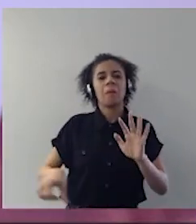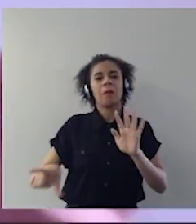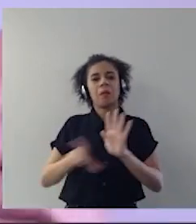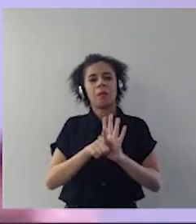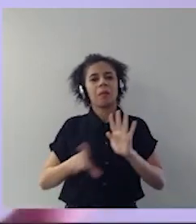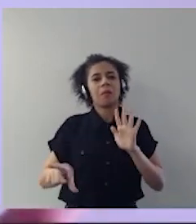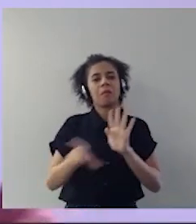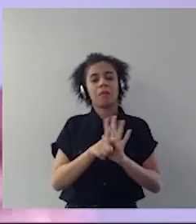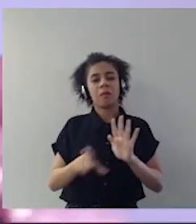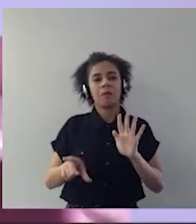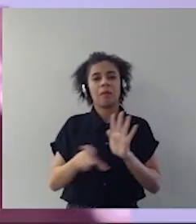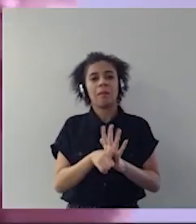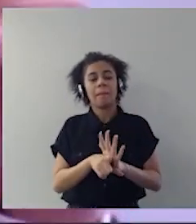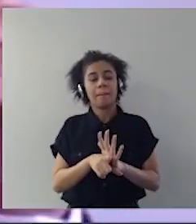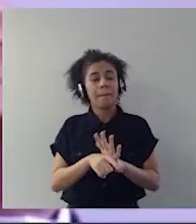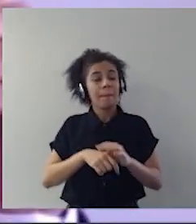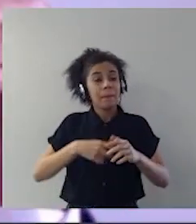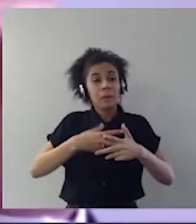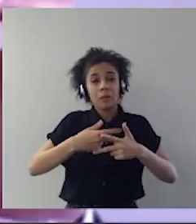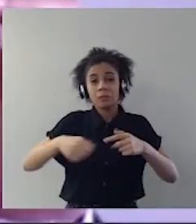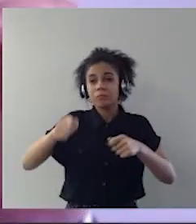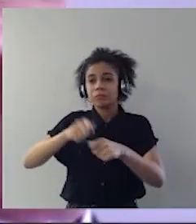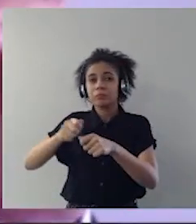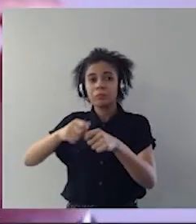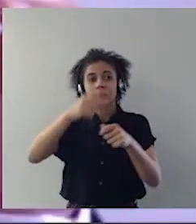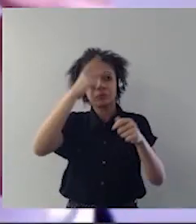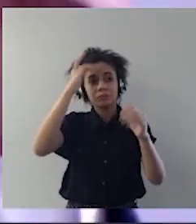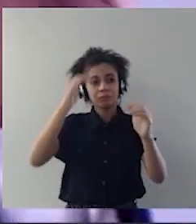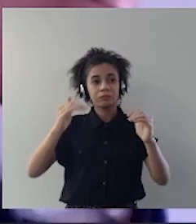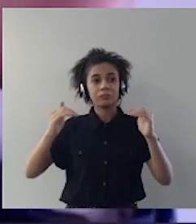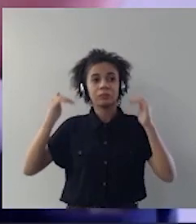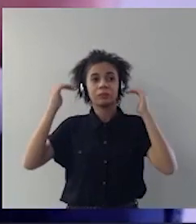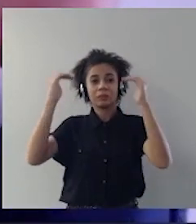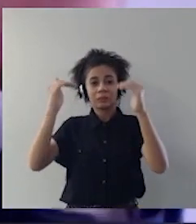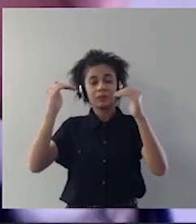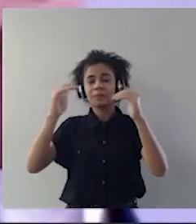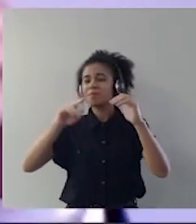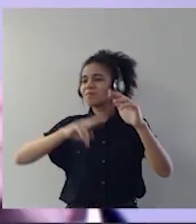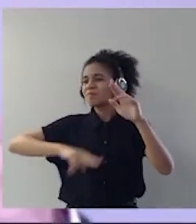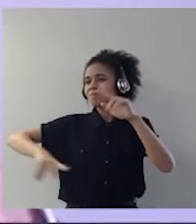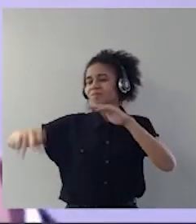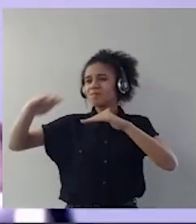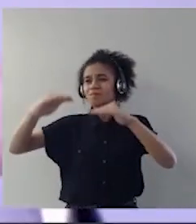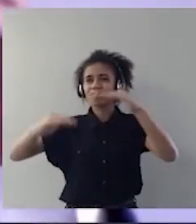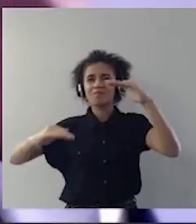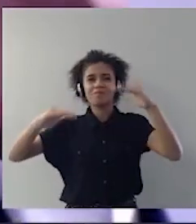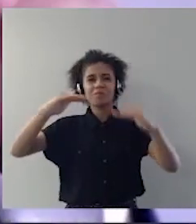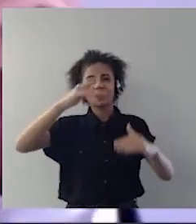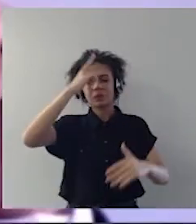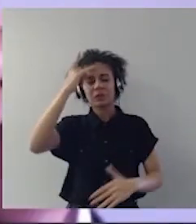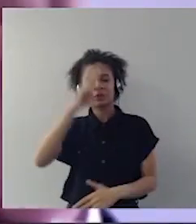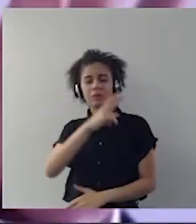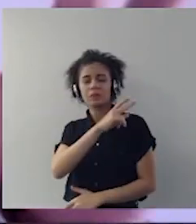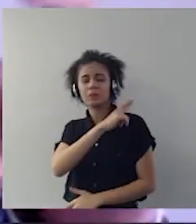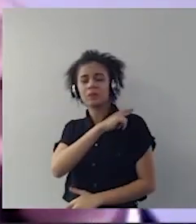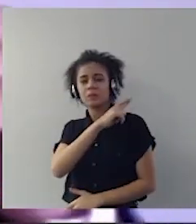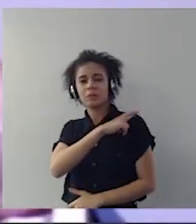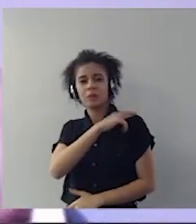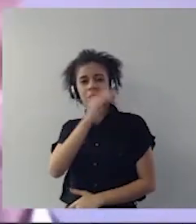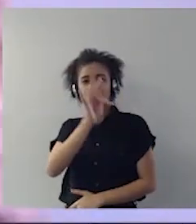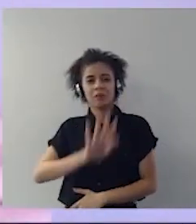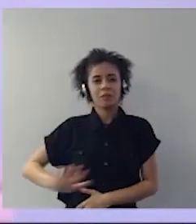decretos, atos das mais diversas autoridades, nos mais diversos níveis federativos,